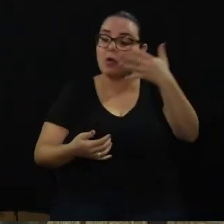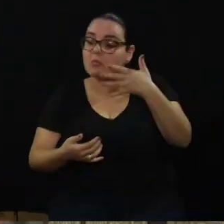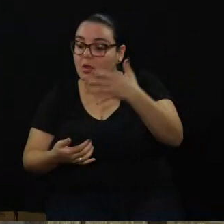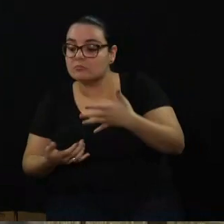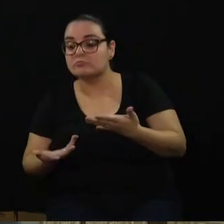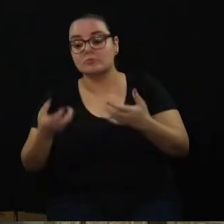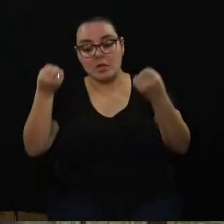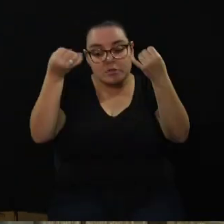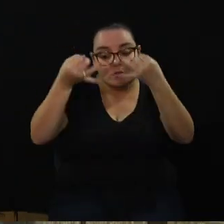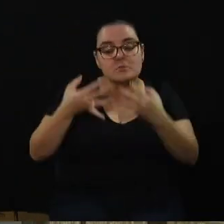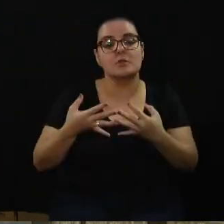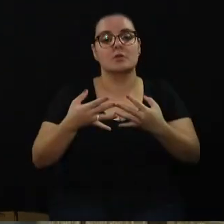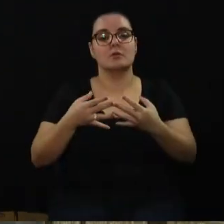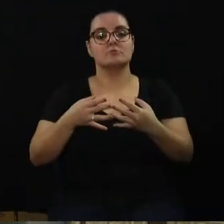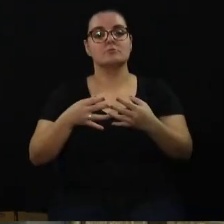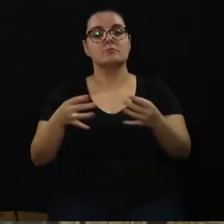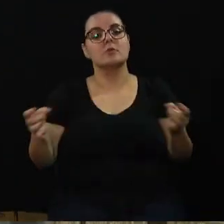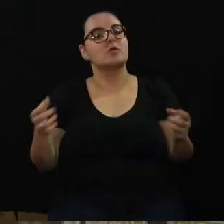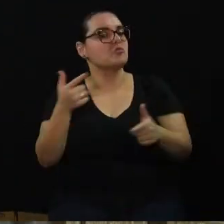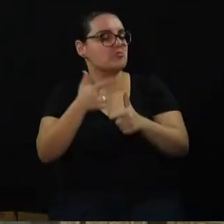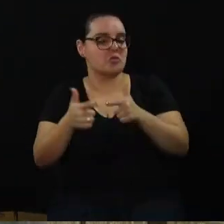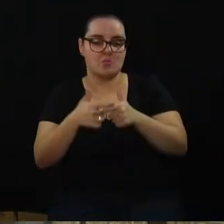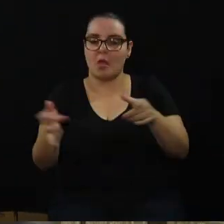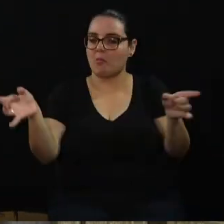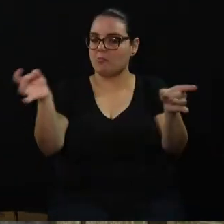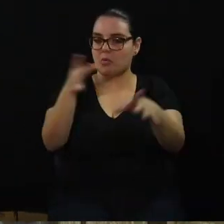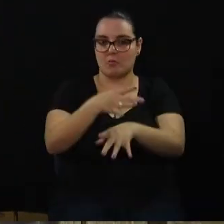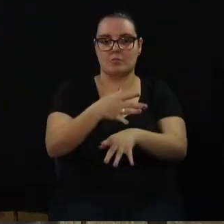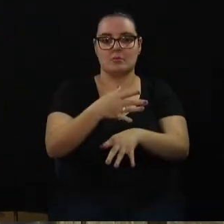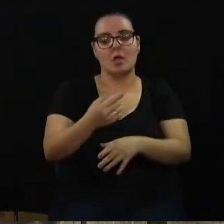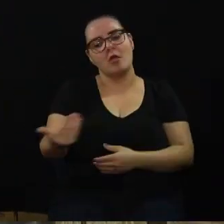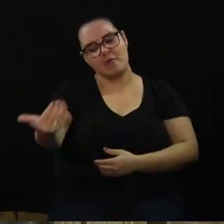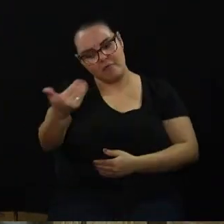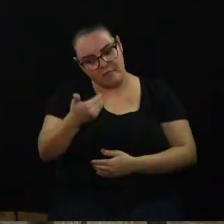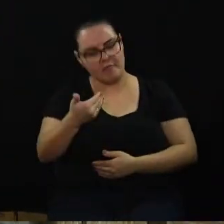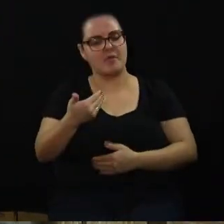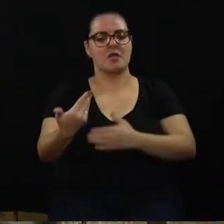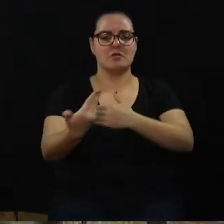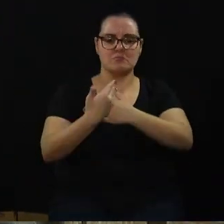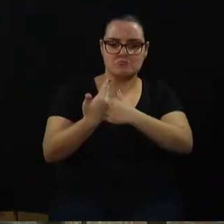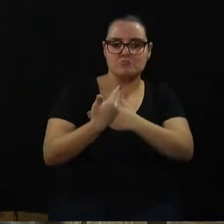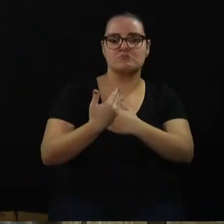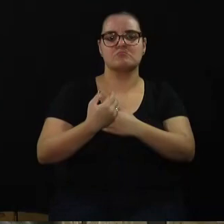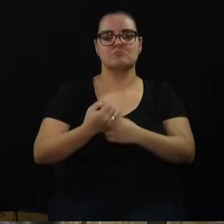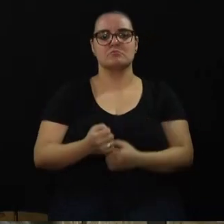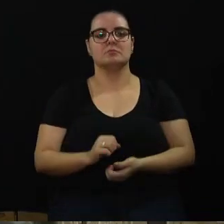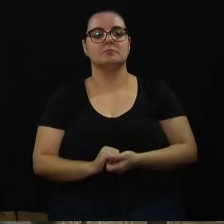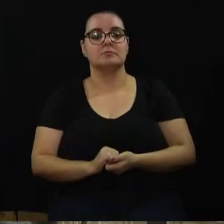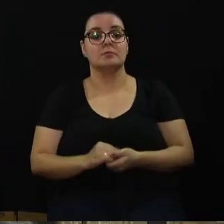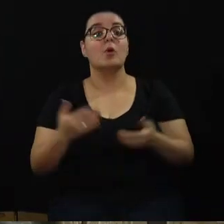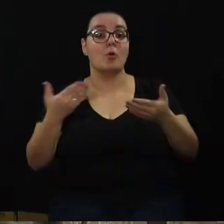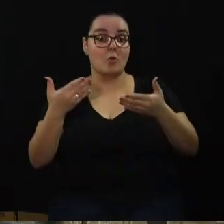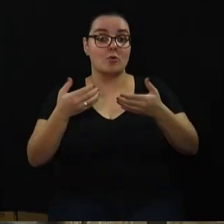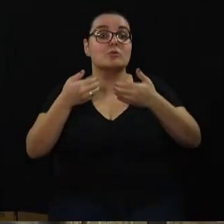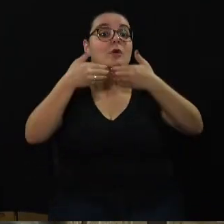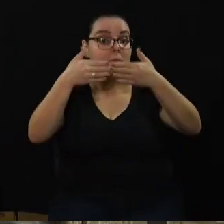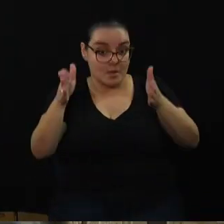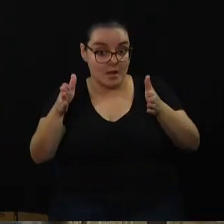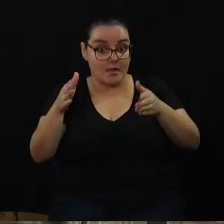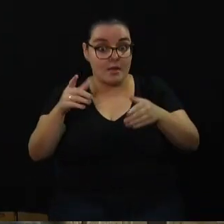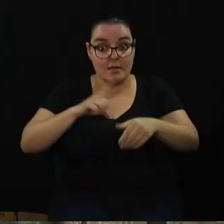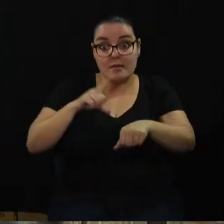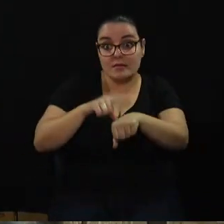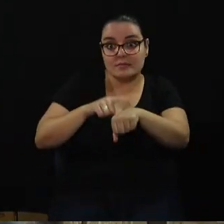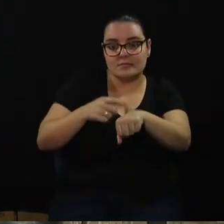então eu peço aqui que vocês não tenham dúvida e sim ver participe conosco aqui lembrando que hoje é aberto dá tempo da pessoa vem correndo